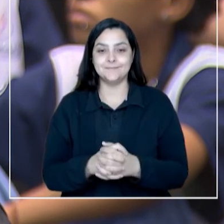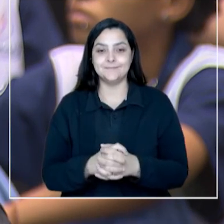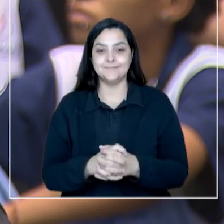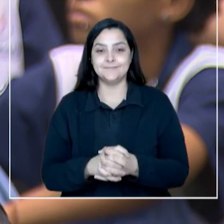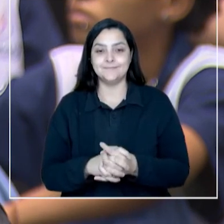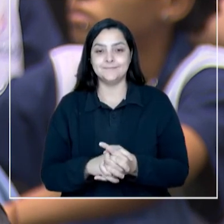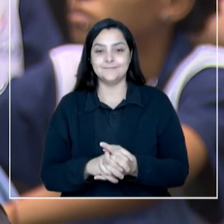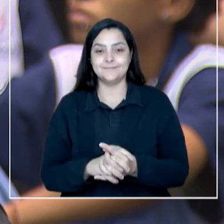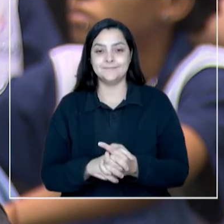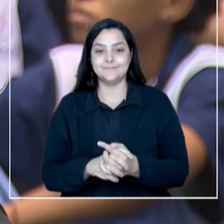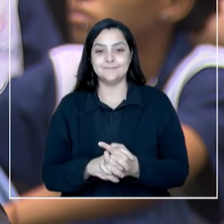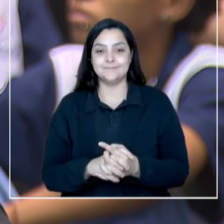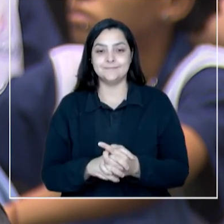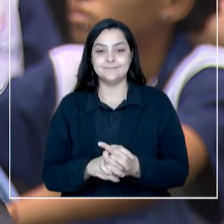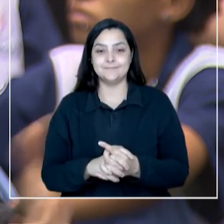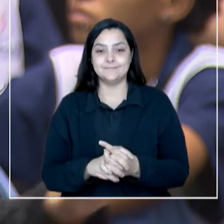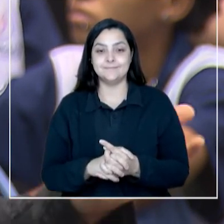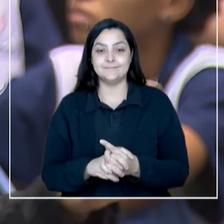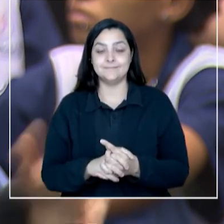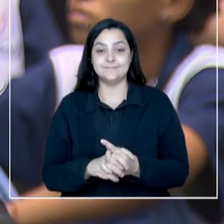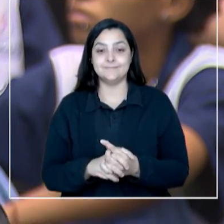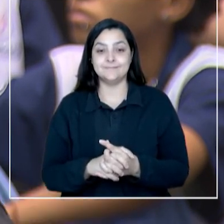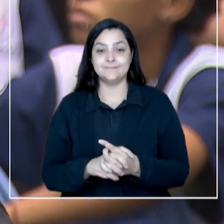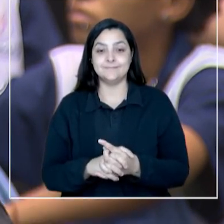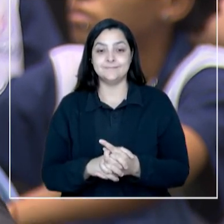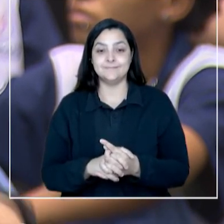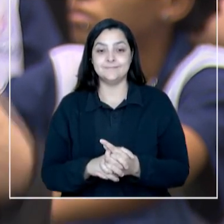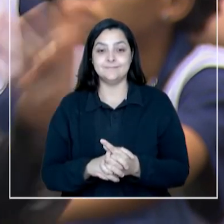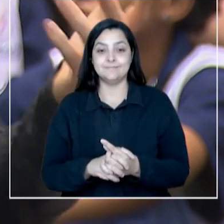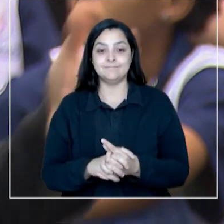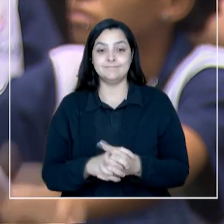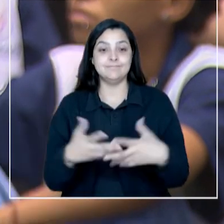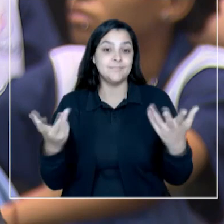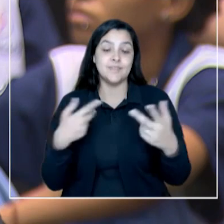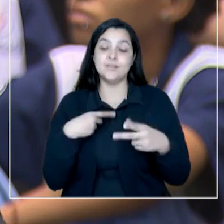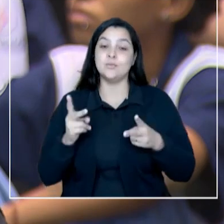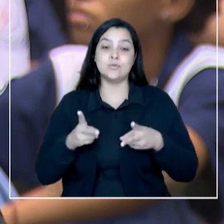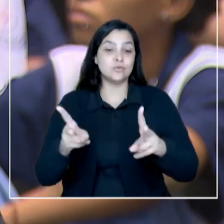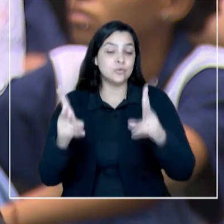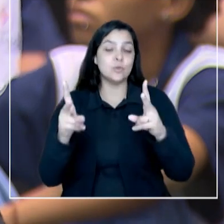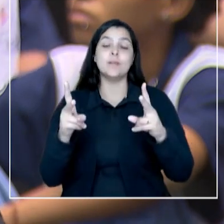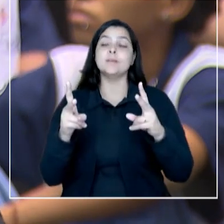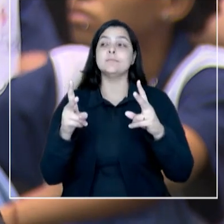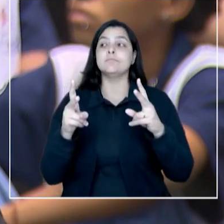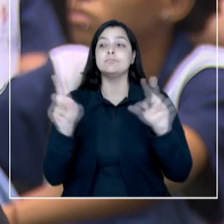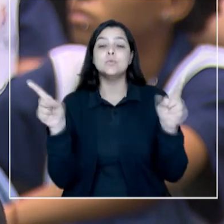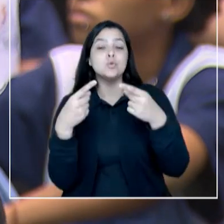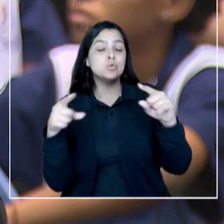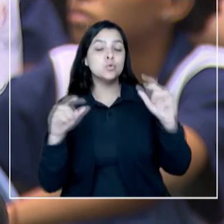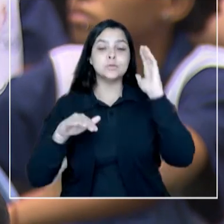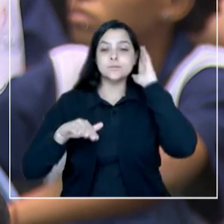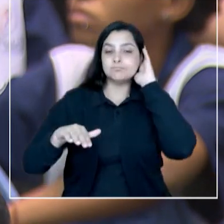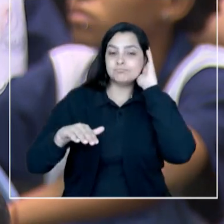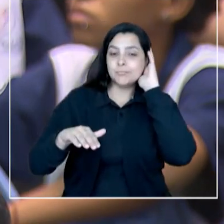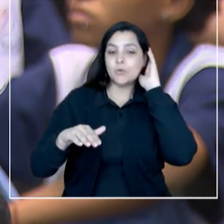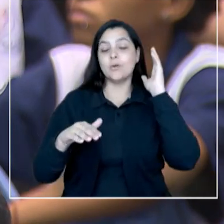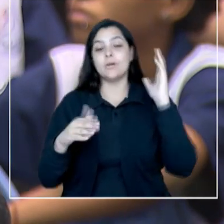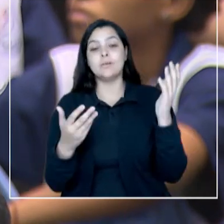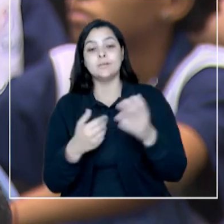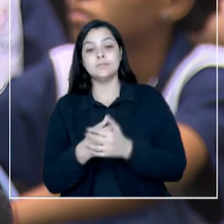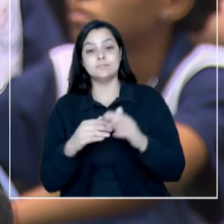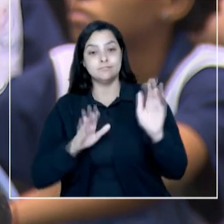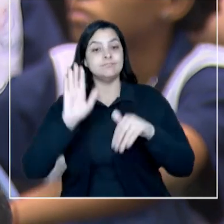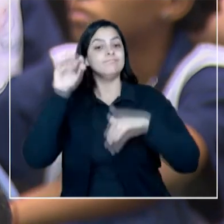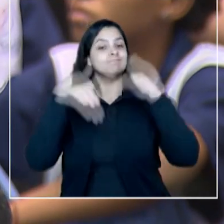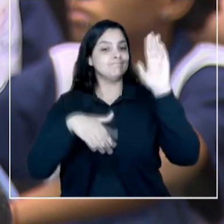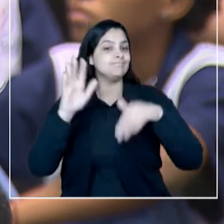cara, aonde eu estava? É isso, e aí eu continuei tocando, continuei fazendo um trabalho e tal, tive esses altos e baixos, como eu